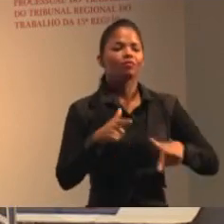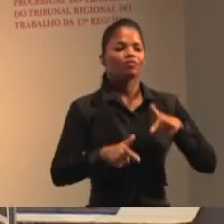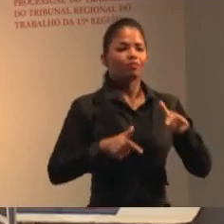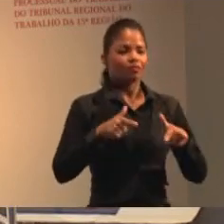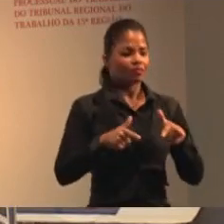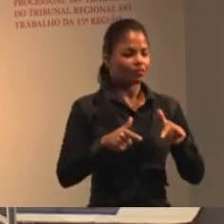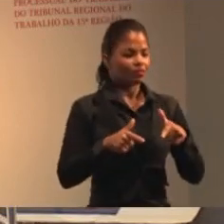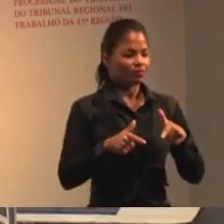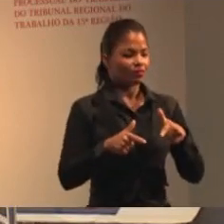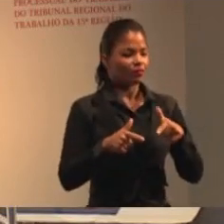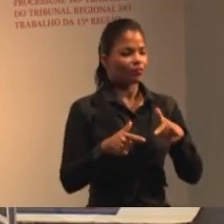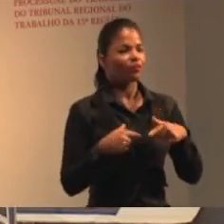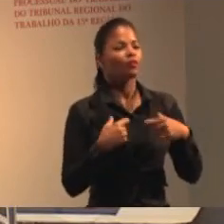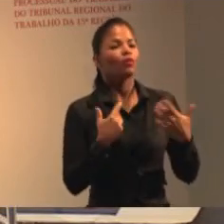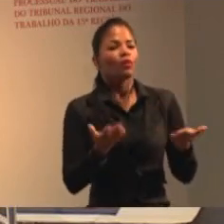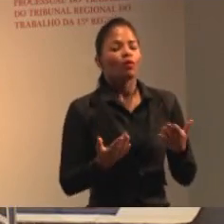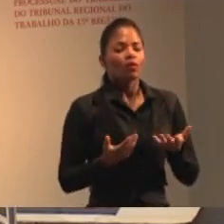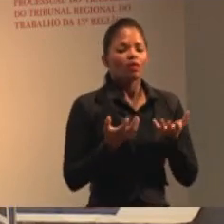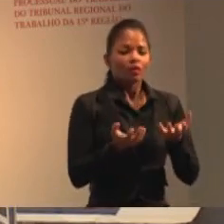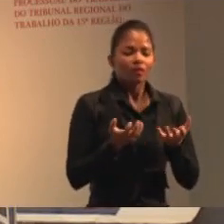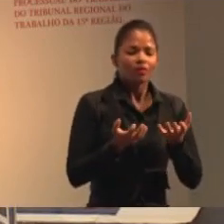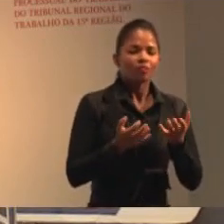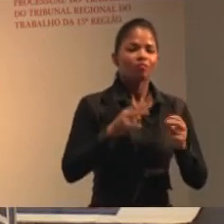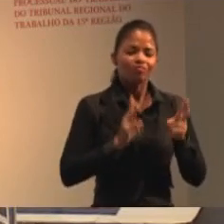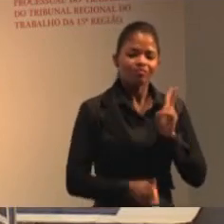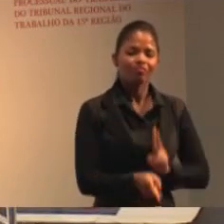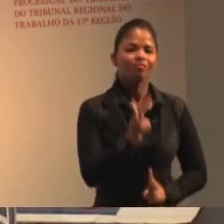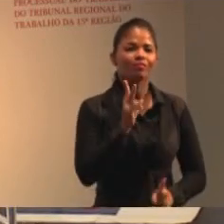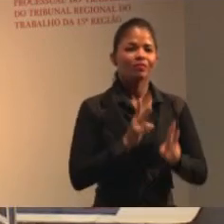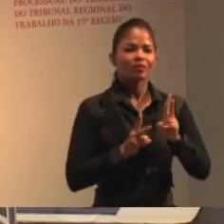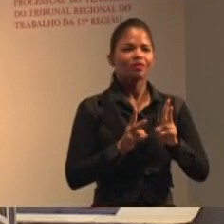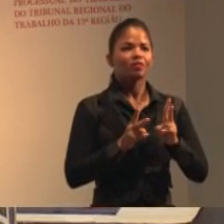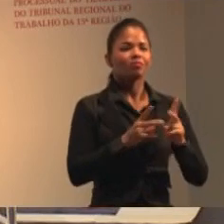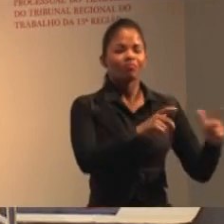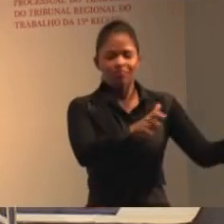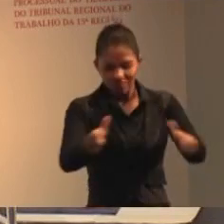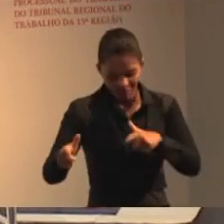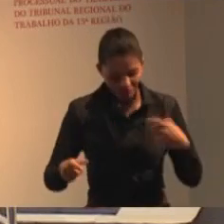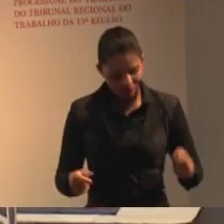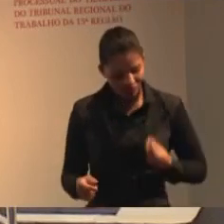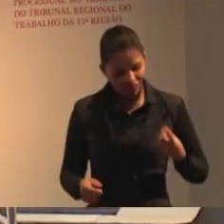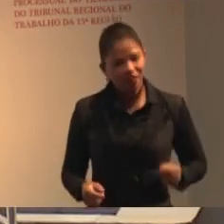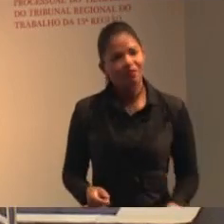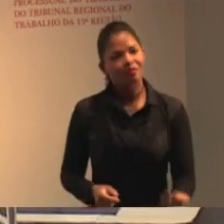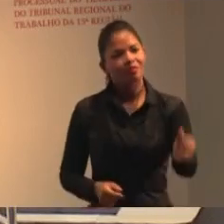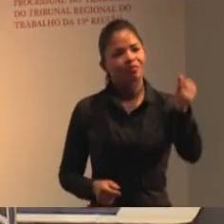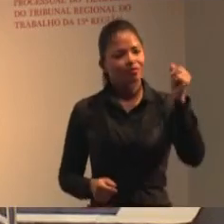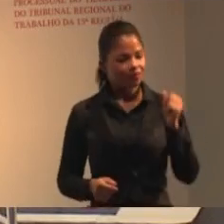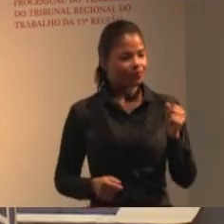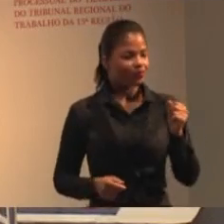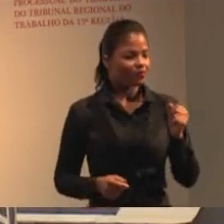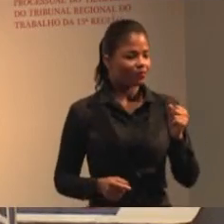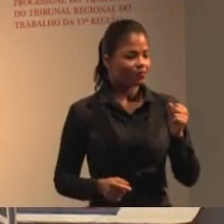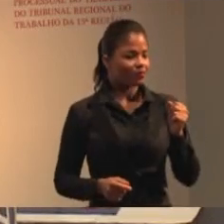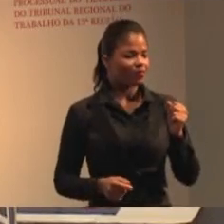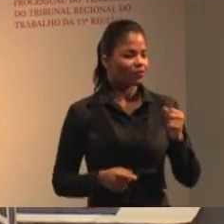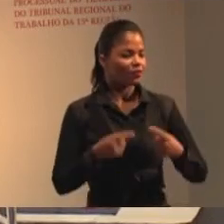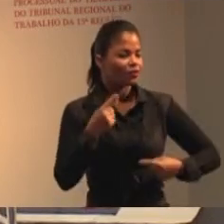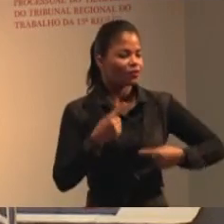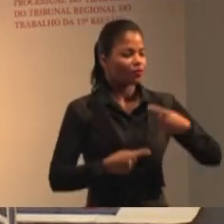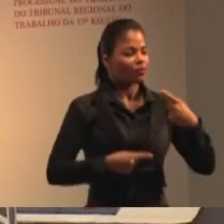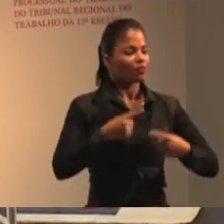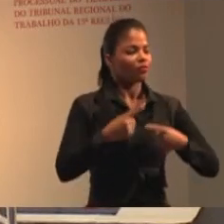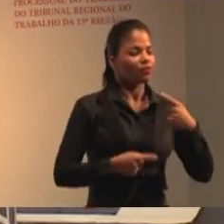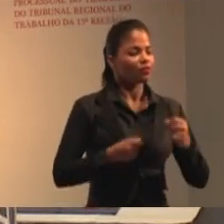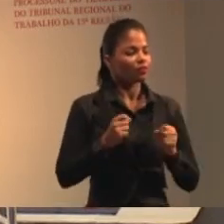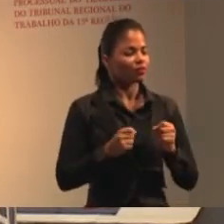para a qual desejamos cada vez mais espaço e vida longa. Quem discute, aliás, sua